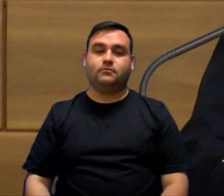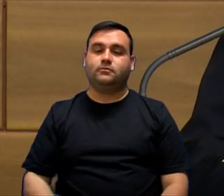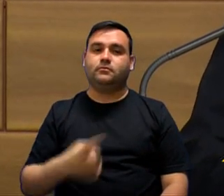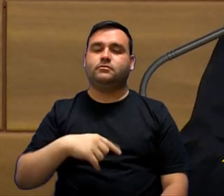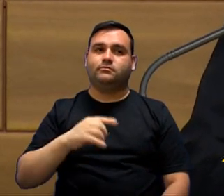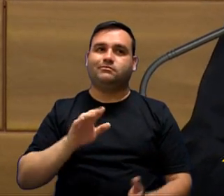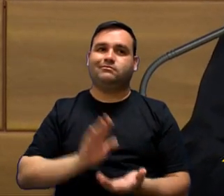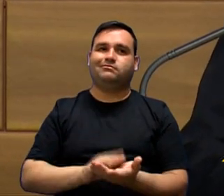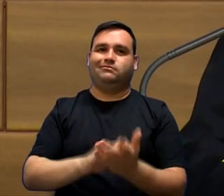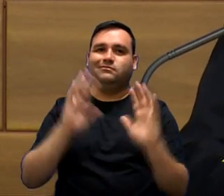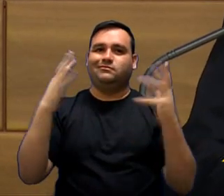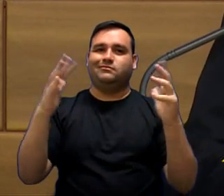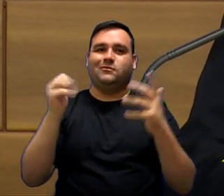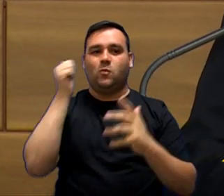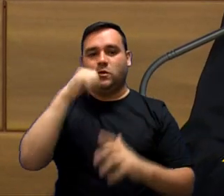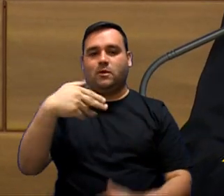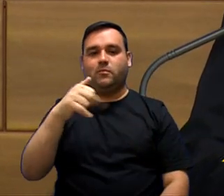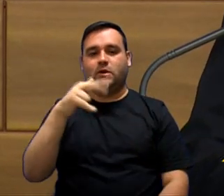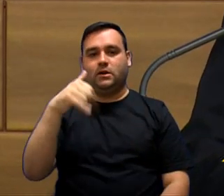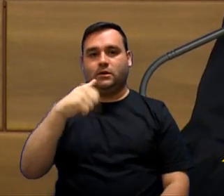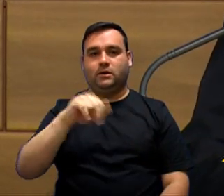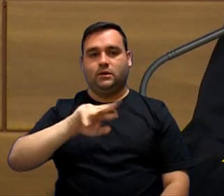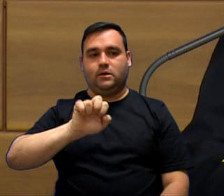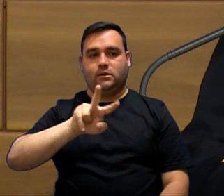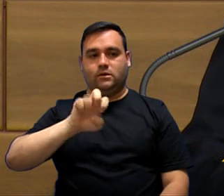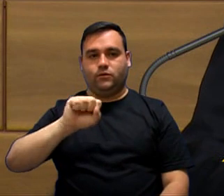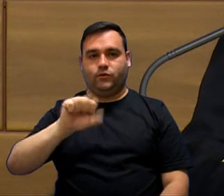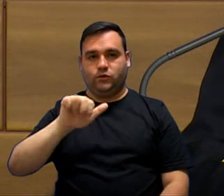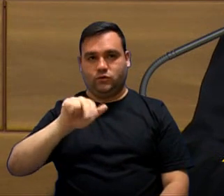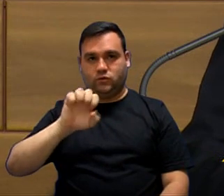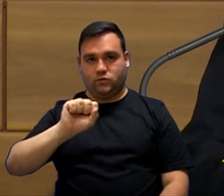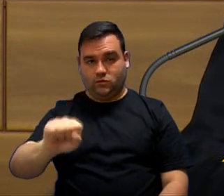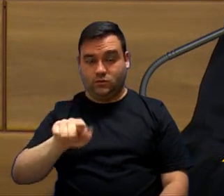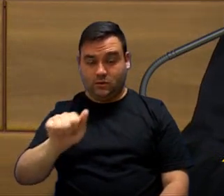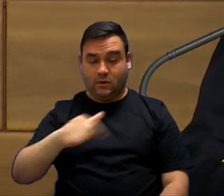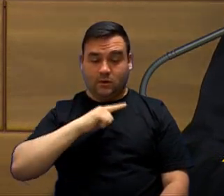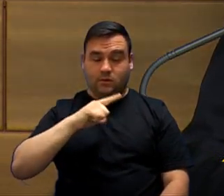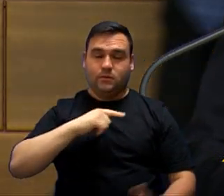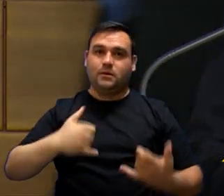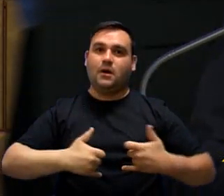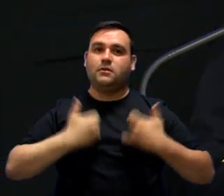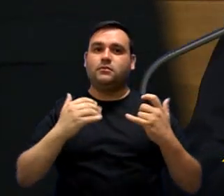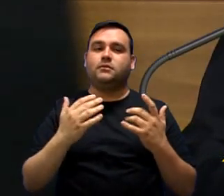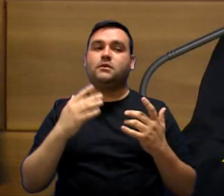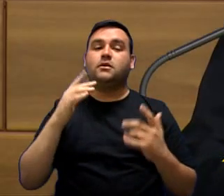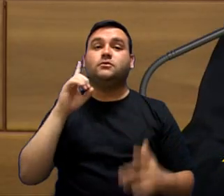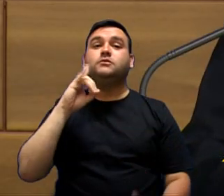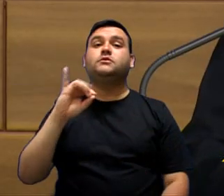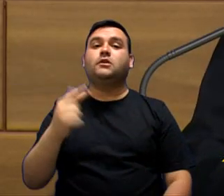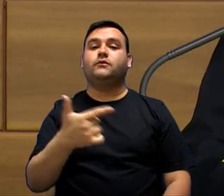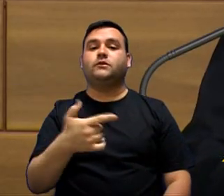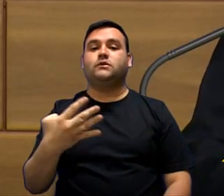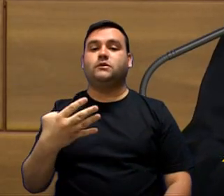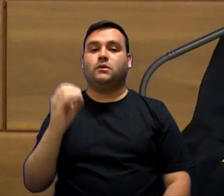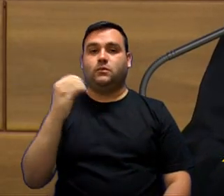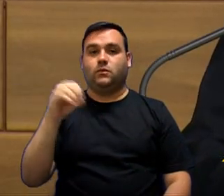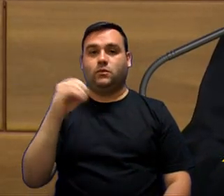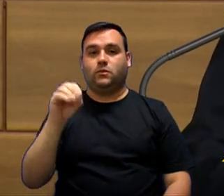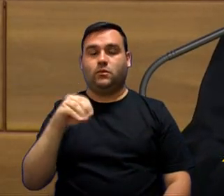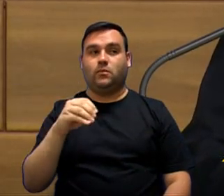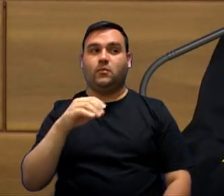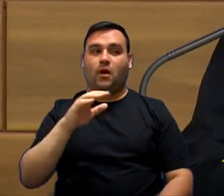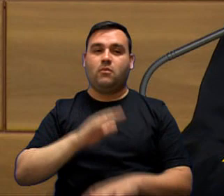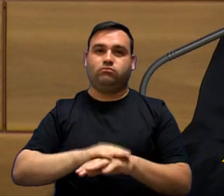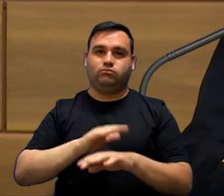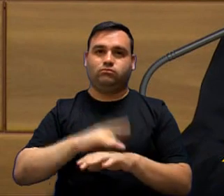Voto de congratulações à jovem Mariana Alves de Souza pela passagem de sua data natalícia, comemorada no dia 24 de outubro. Quem